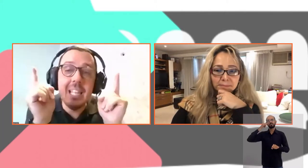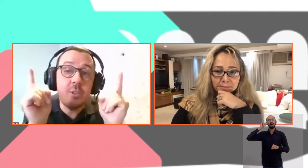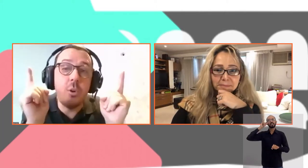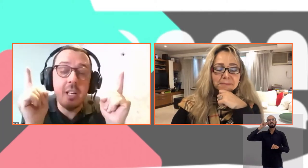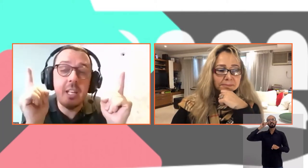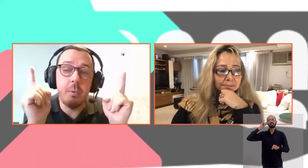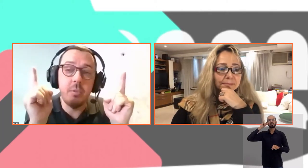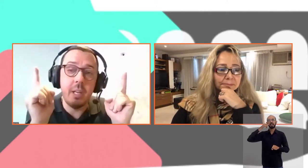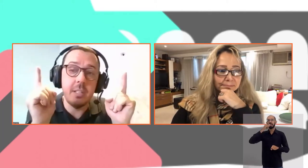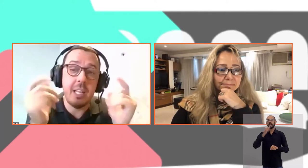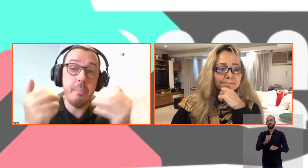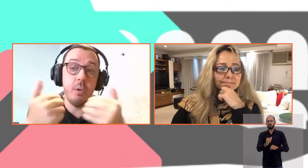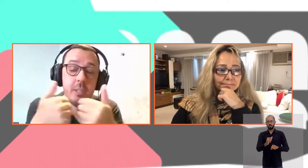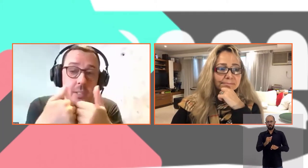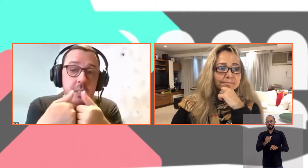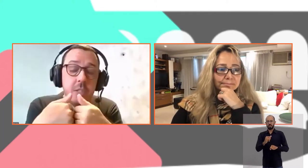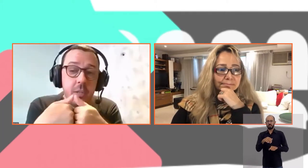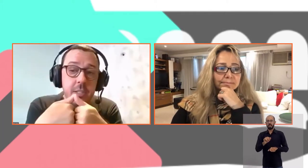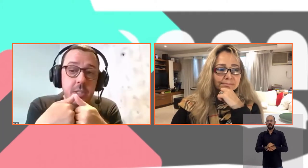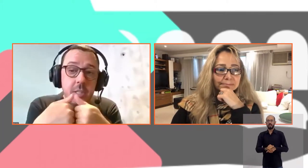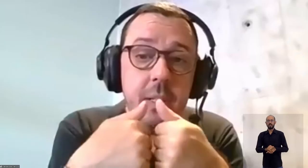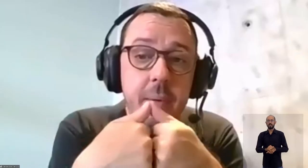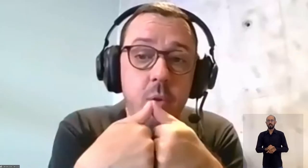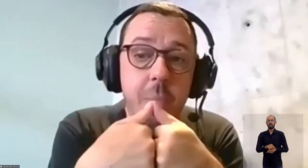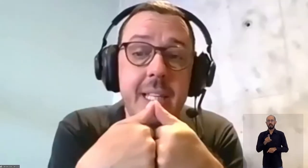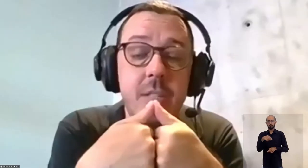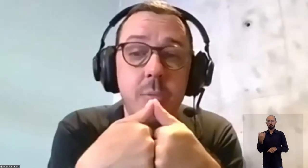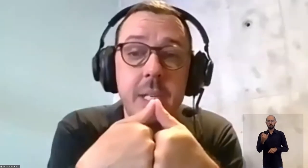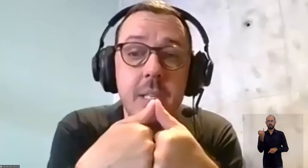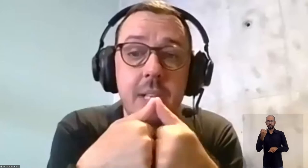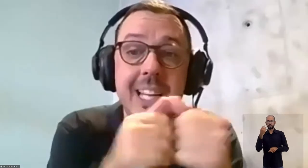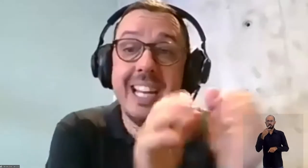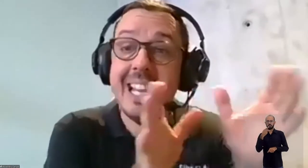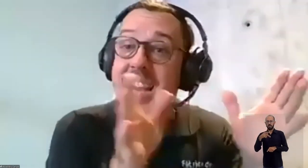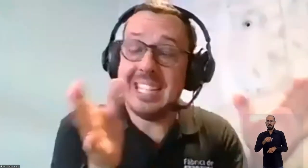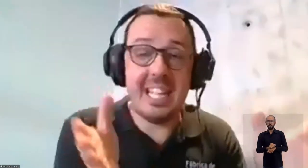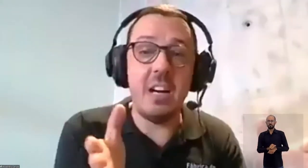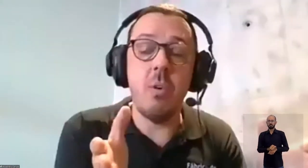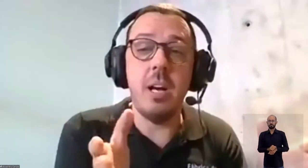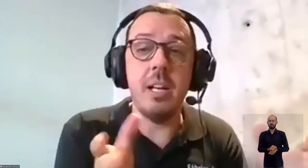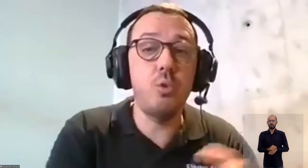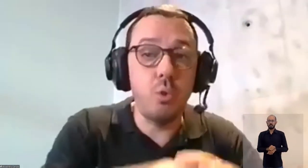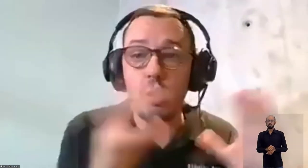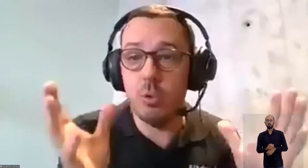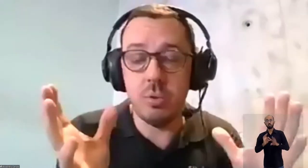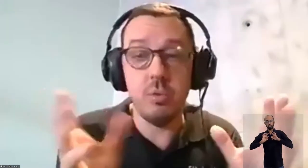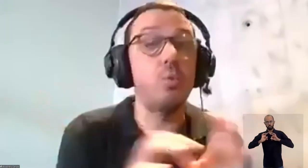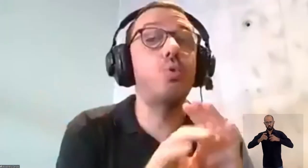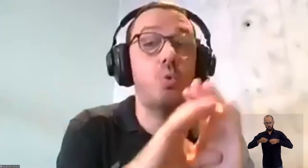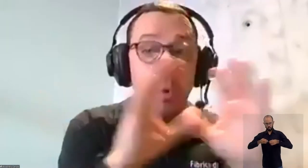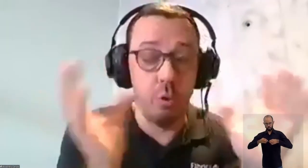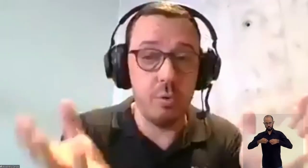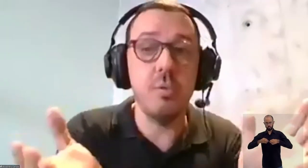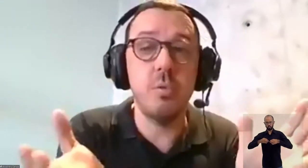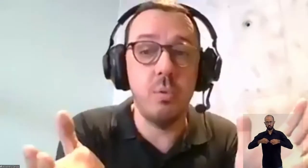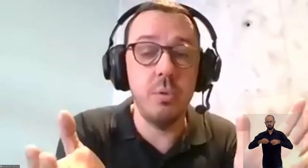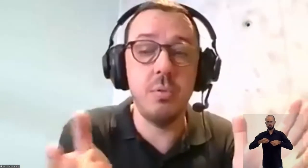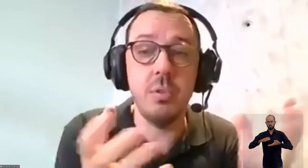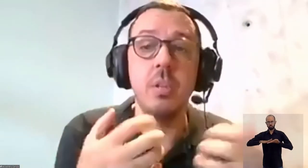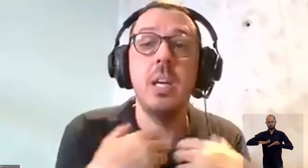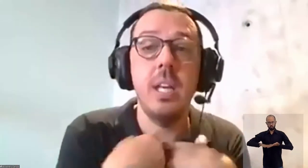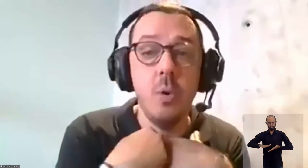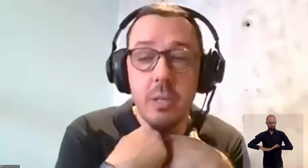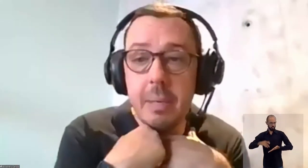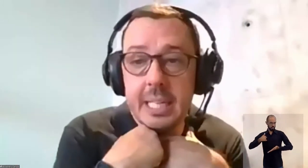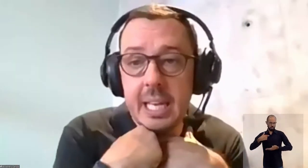vaquinha eletrônica em português. É importante a gente comentar sobre isso, né? Até agora, todos, todos os